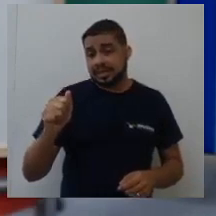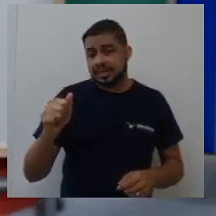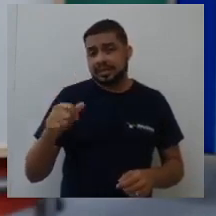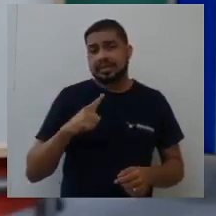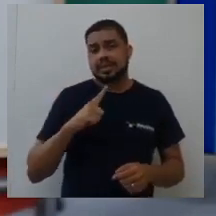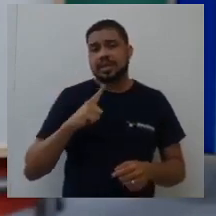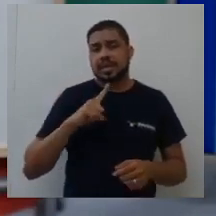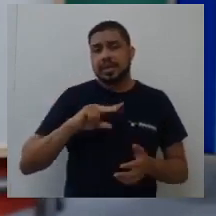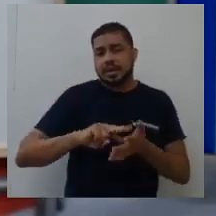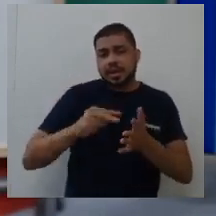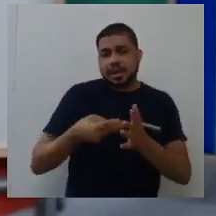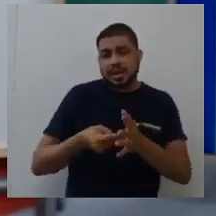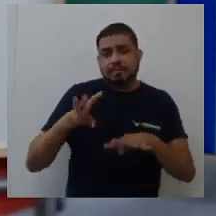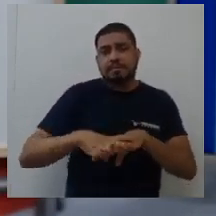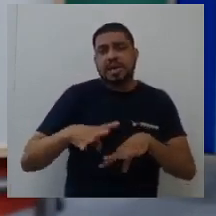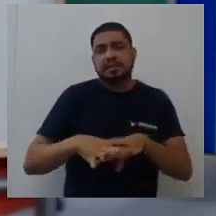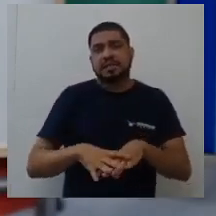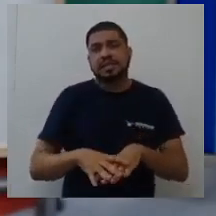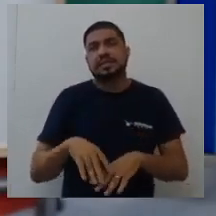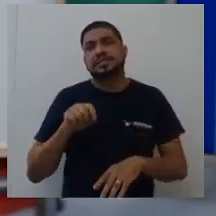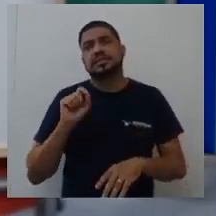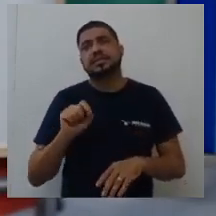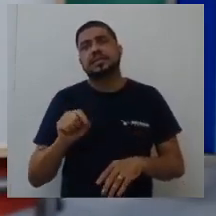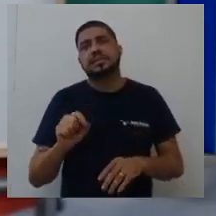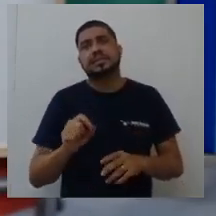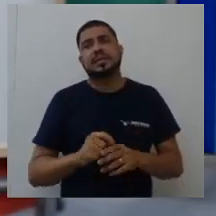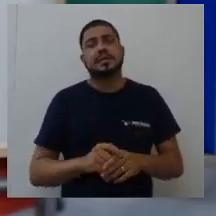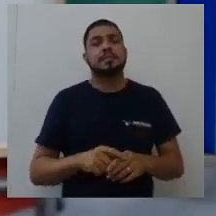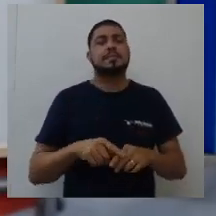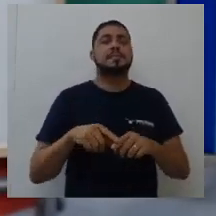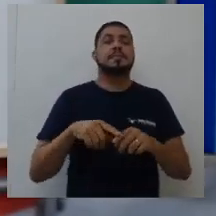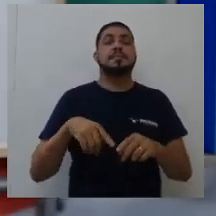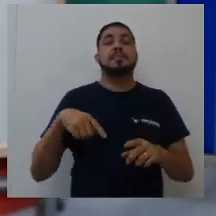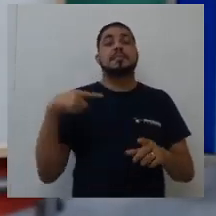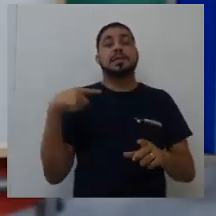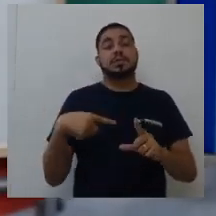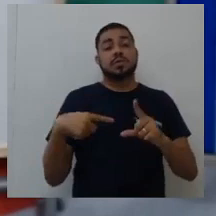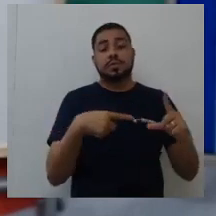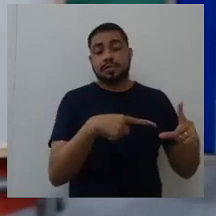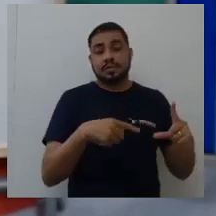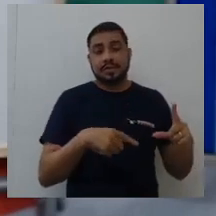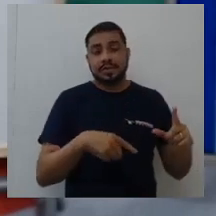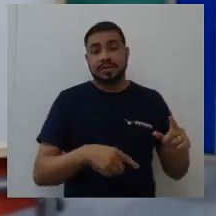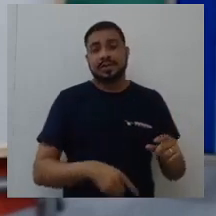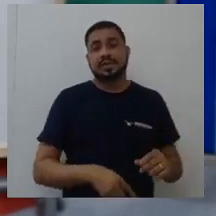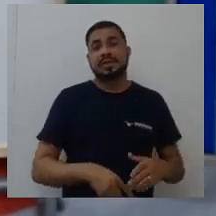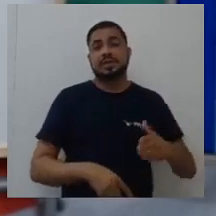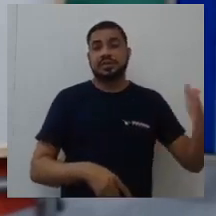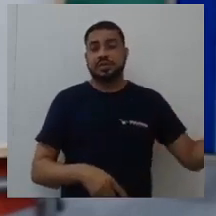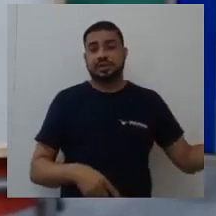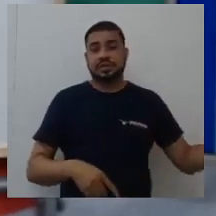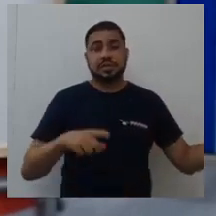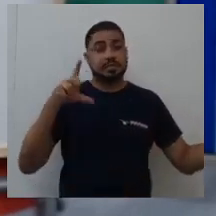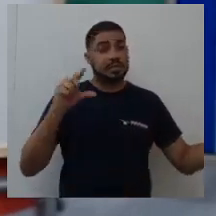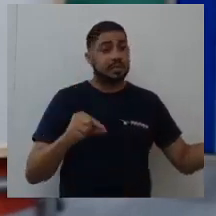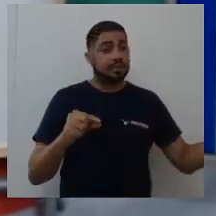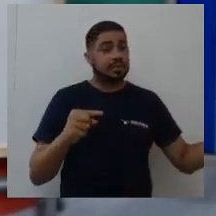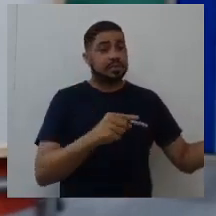abstração matemática, o que se tem é que o menor que aponta para a esquerda,